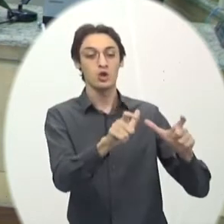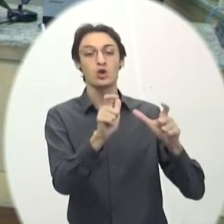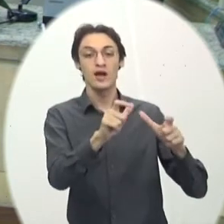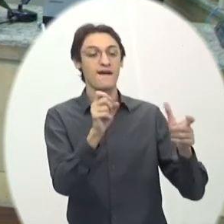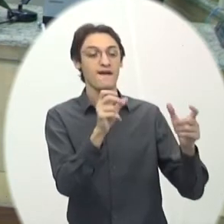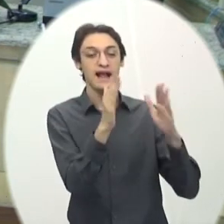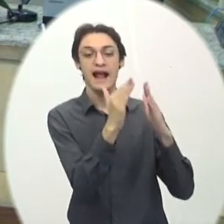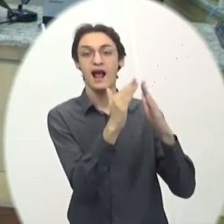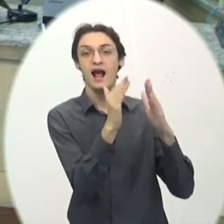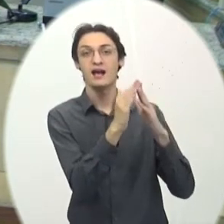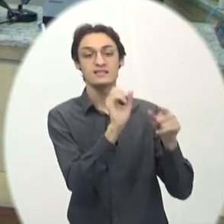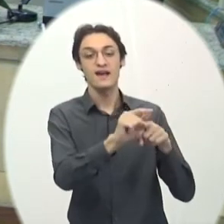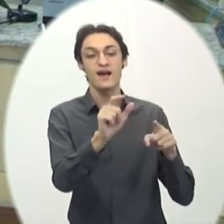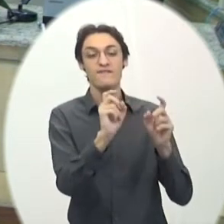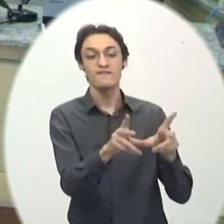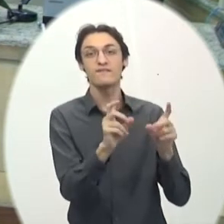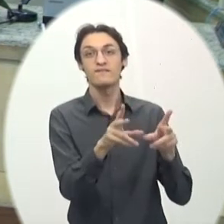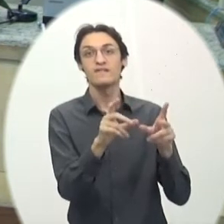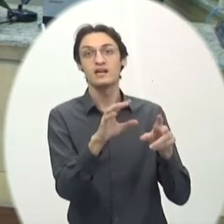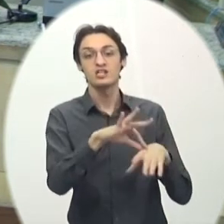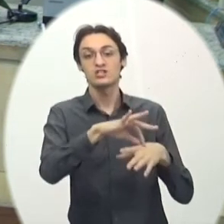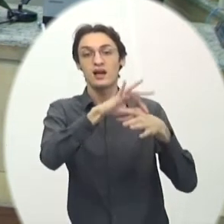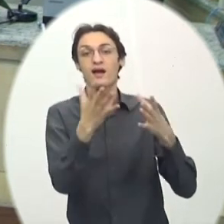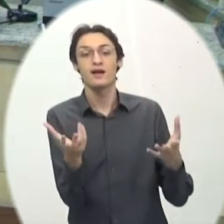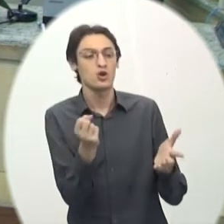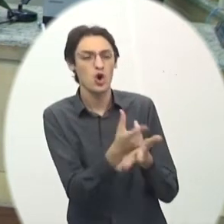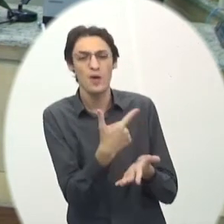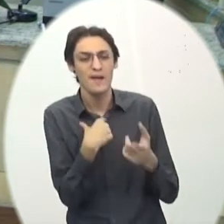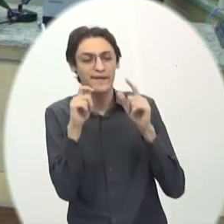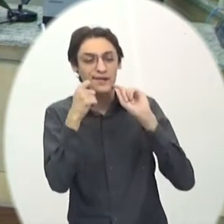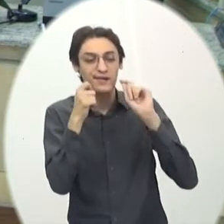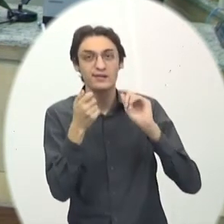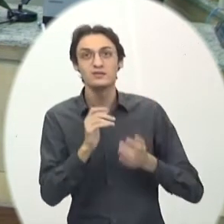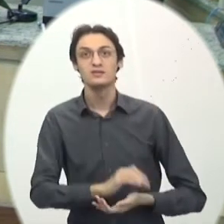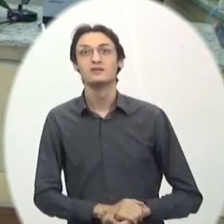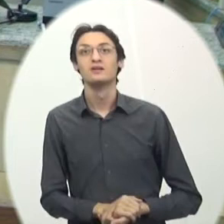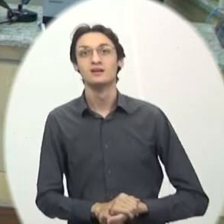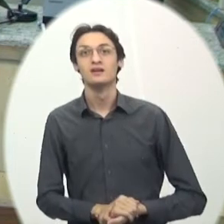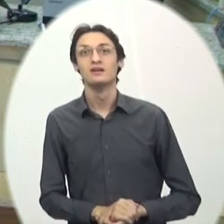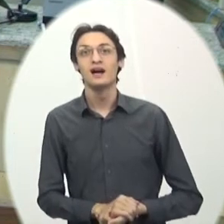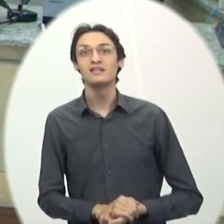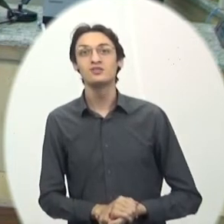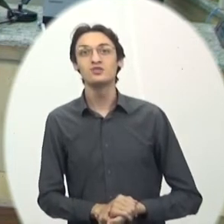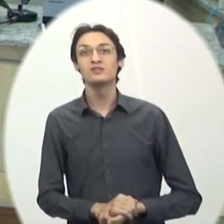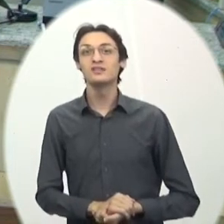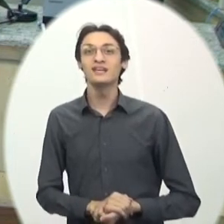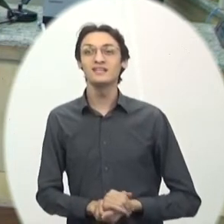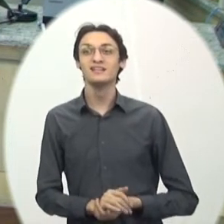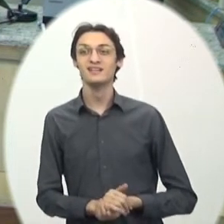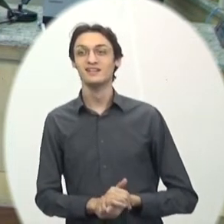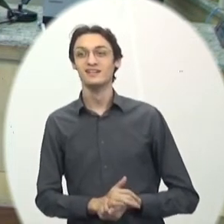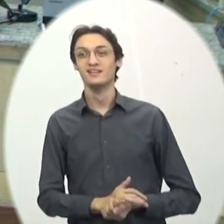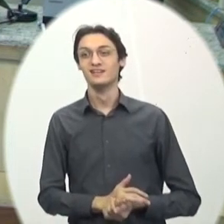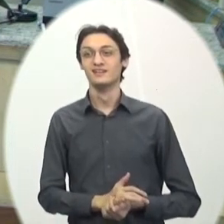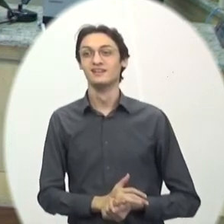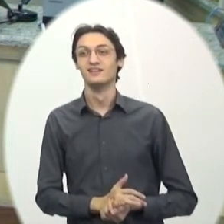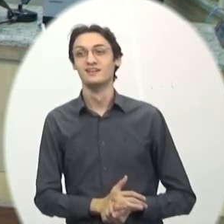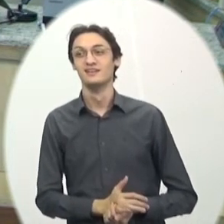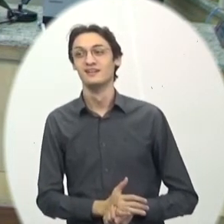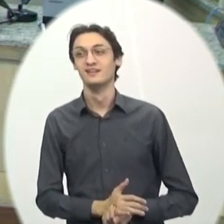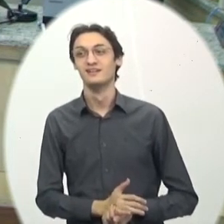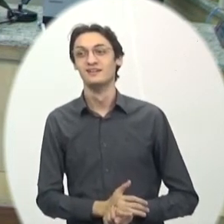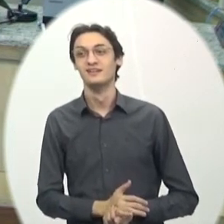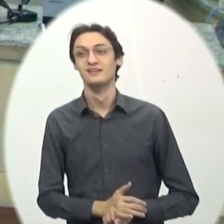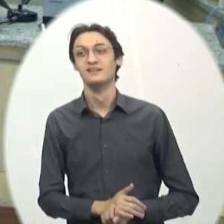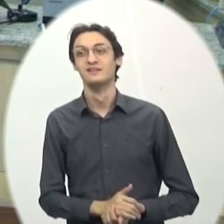um pouco... Porque o senhor tem uma empresa que não tem funcionários, né? Você tem uma